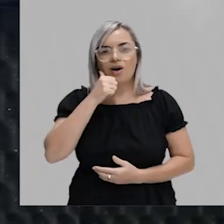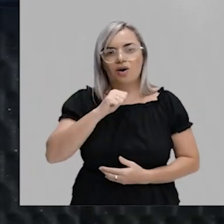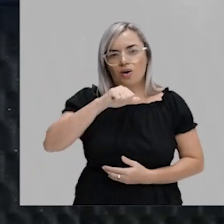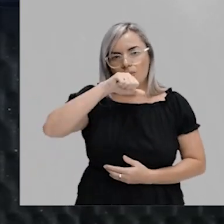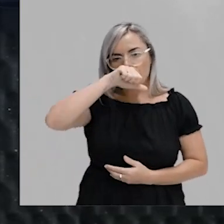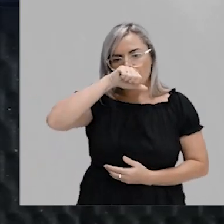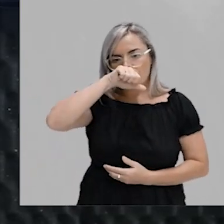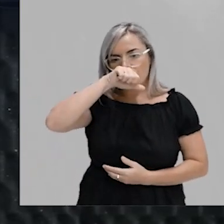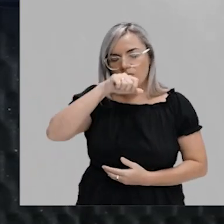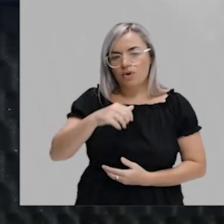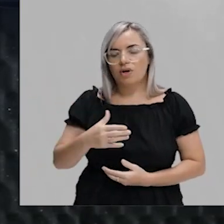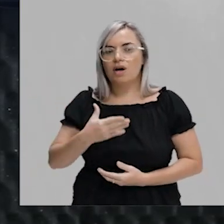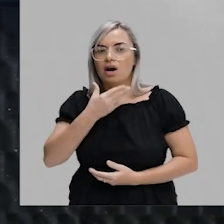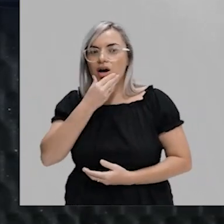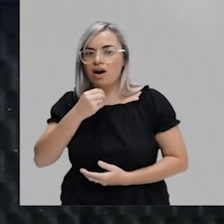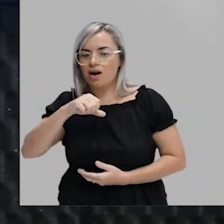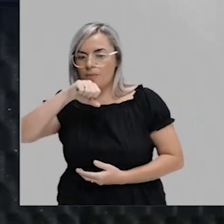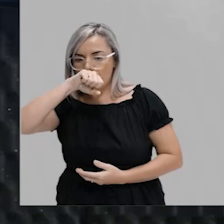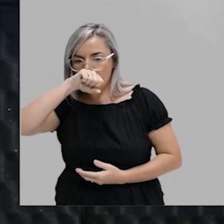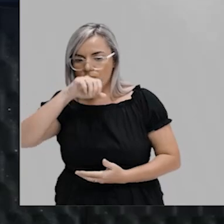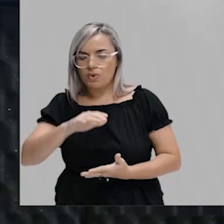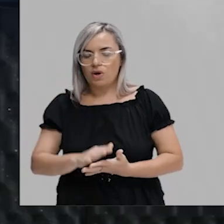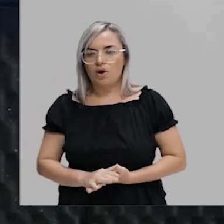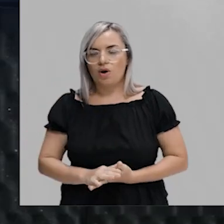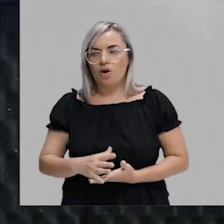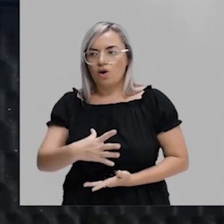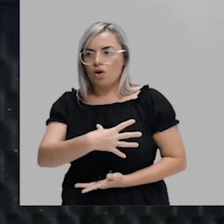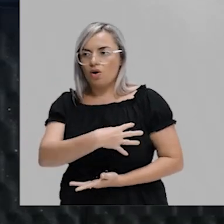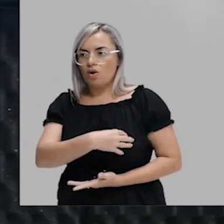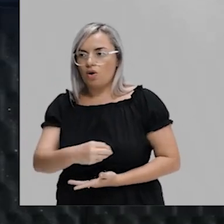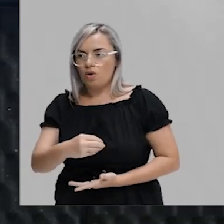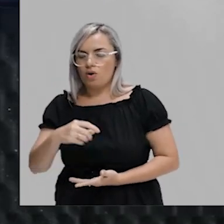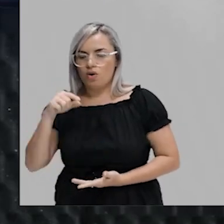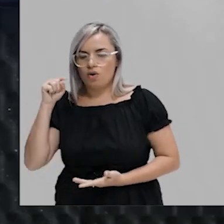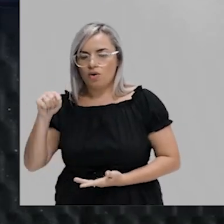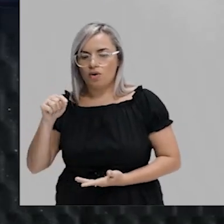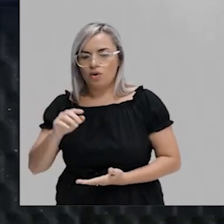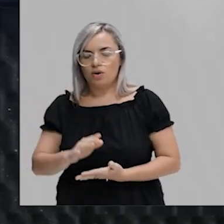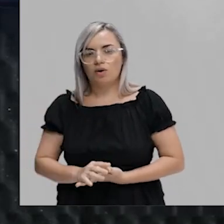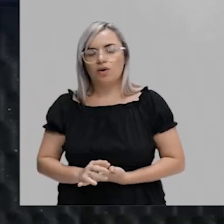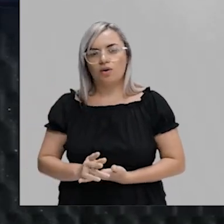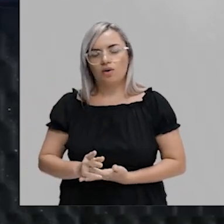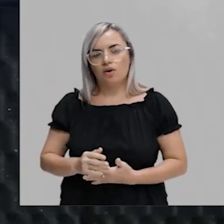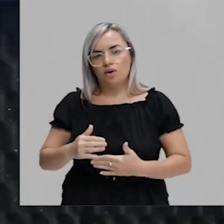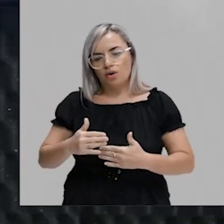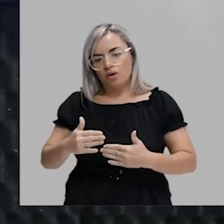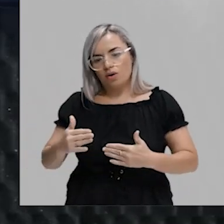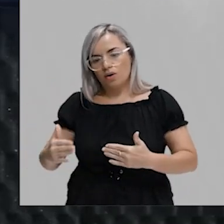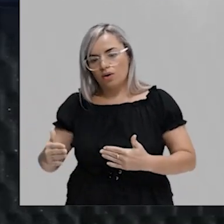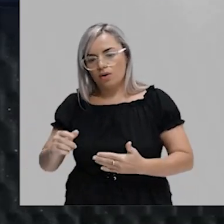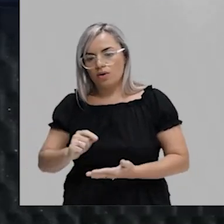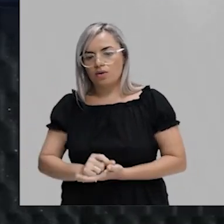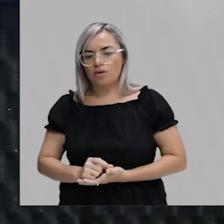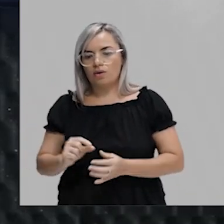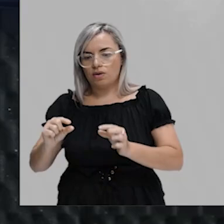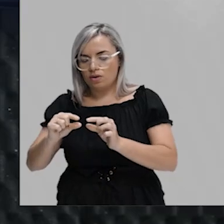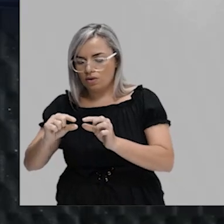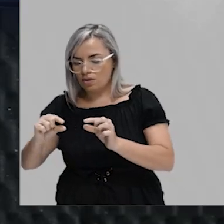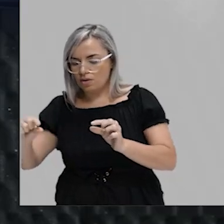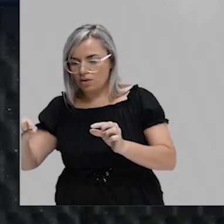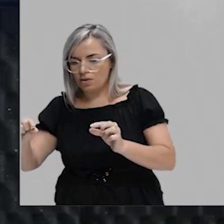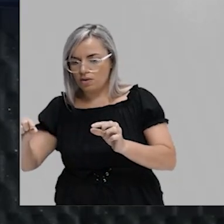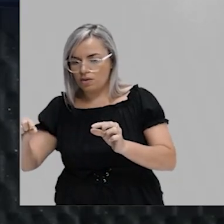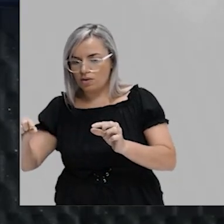tenho esta barrinha, representa sequências do DNA que ele herdou de quem? Herdou da